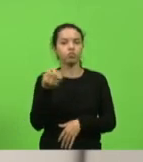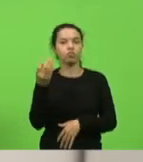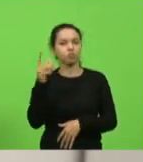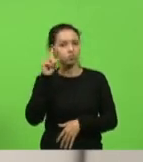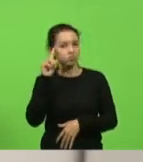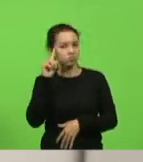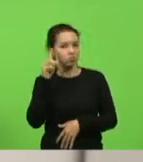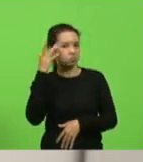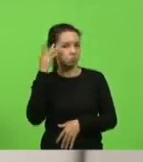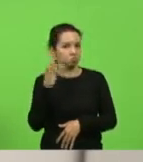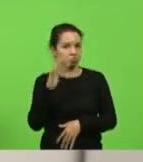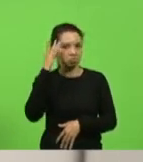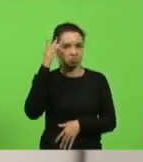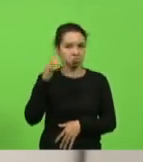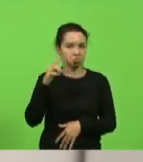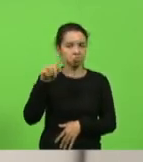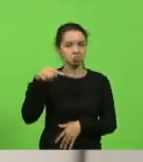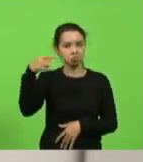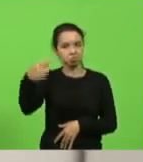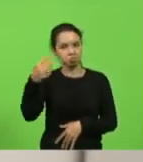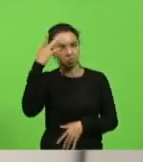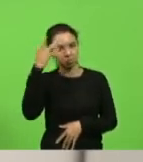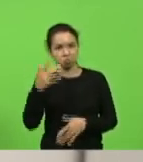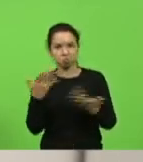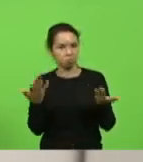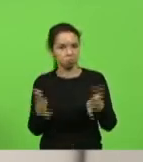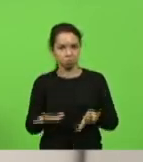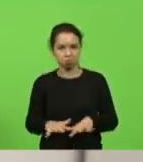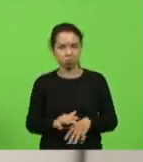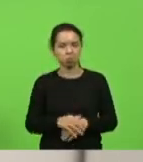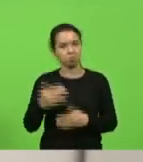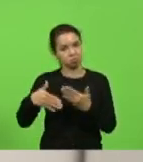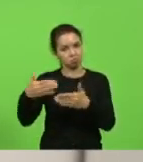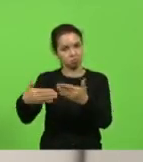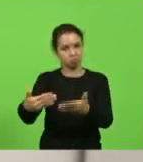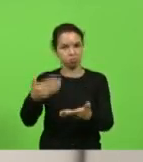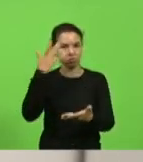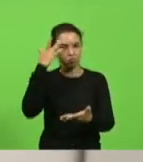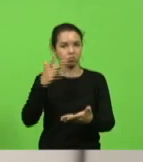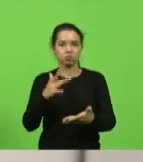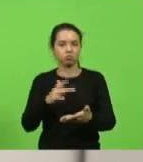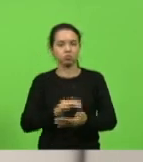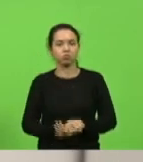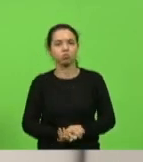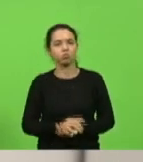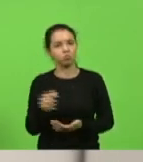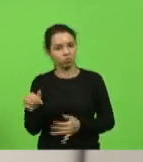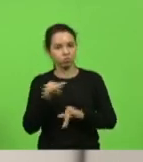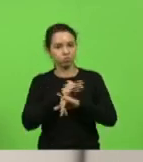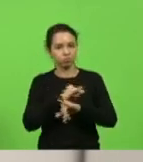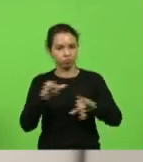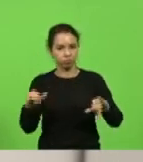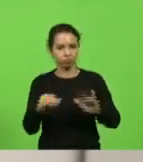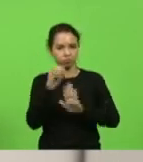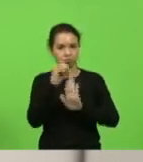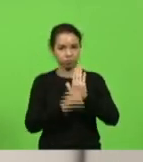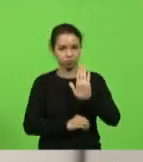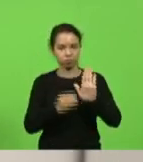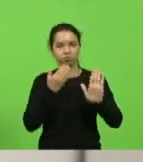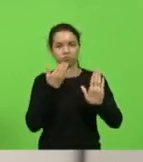foi no dia seguinte ou nos dias seguintes, ou nos dias depois. Ele formalizou por meio de um ofício um